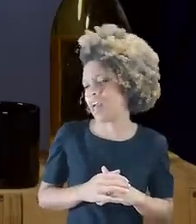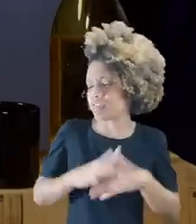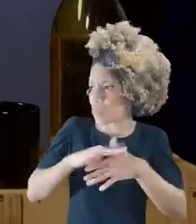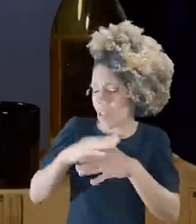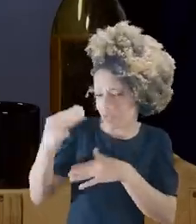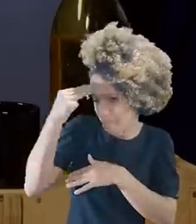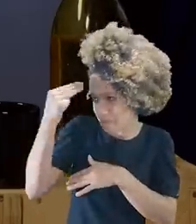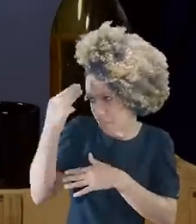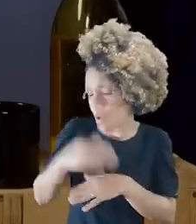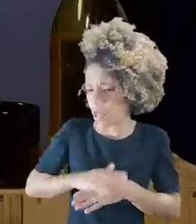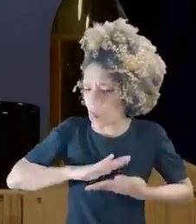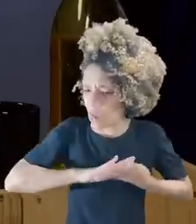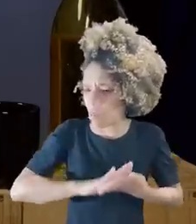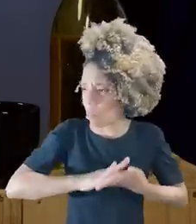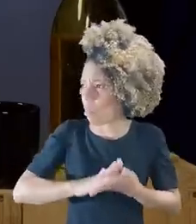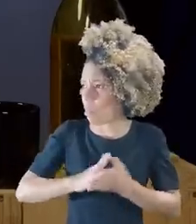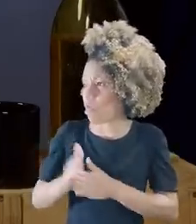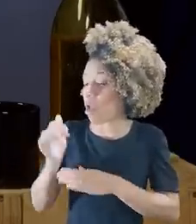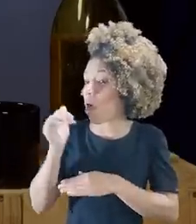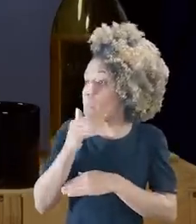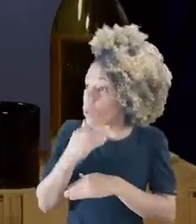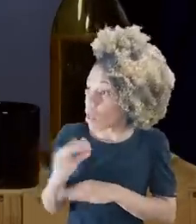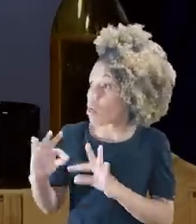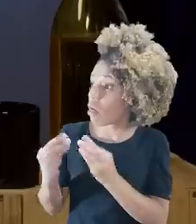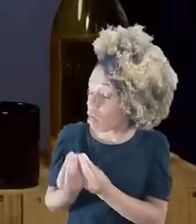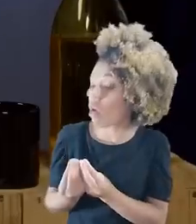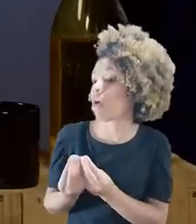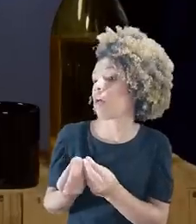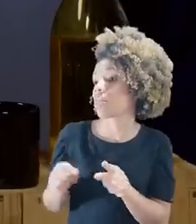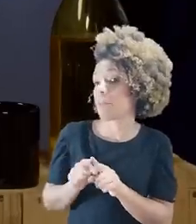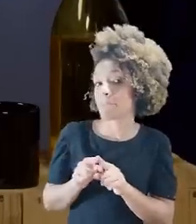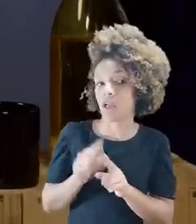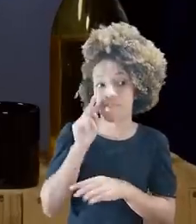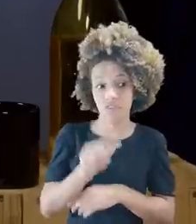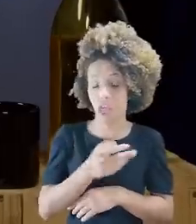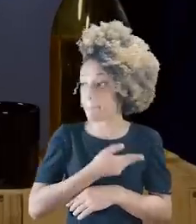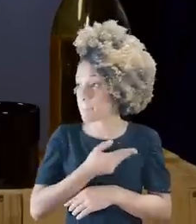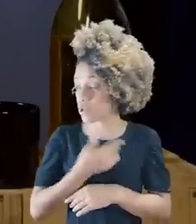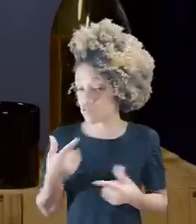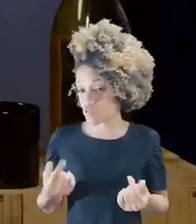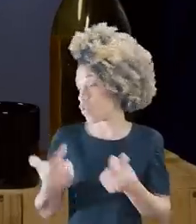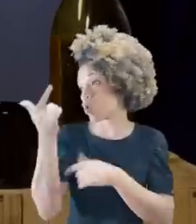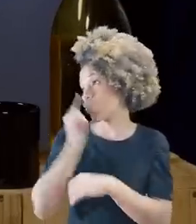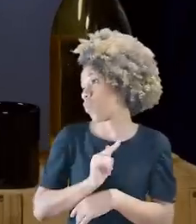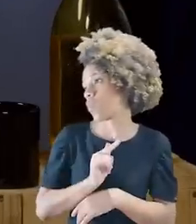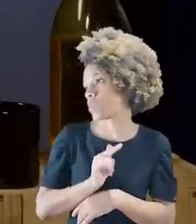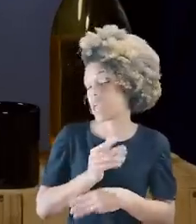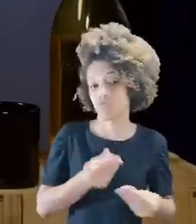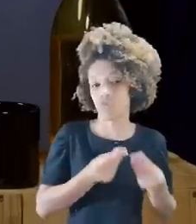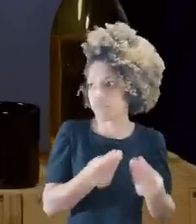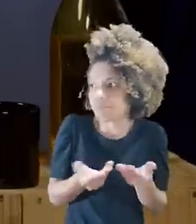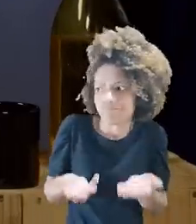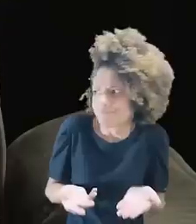mental que tem massacrar homens de família que vem outros amigos bem-sucedidos e que ele não consegue dar aquilo que ele gostaria